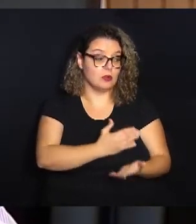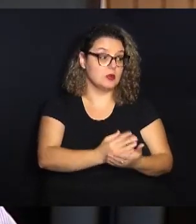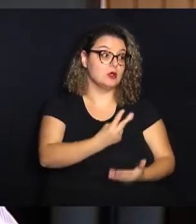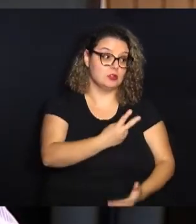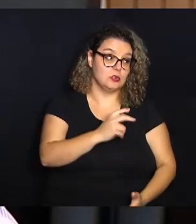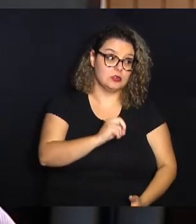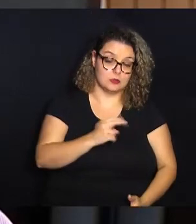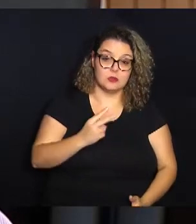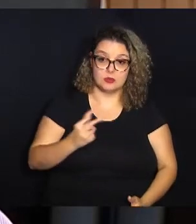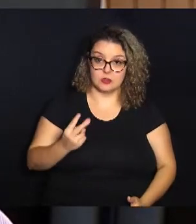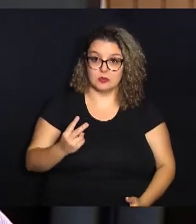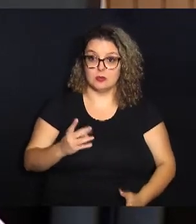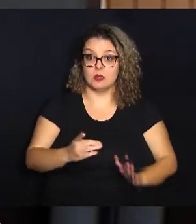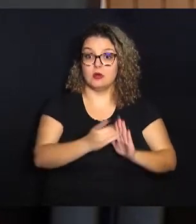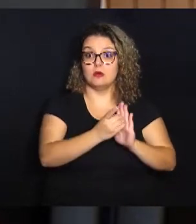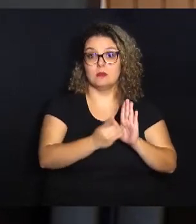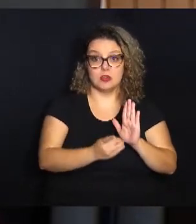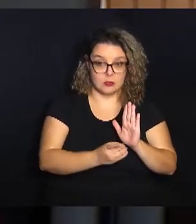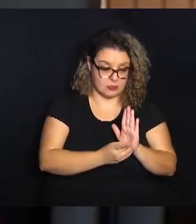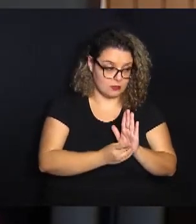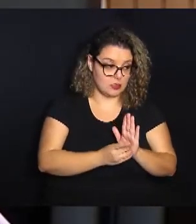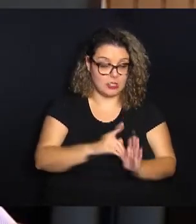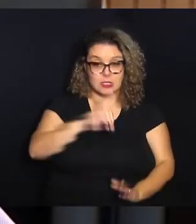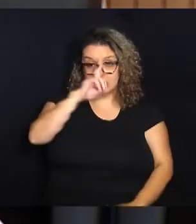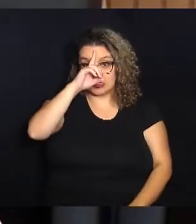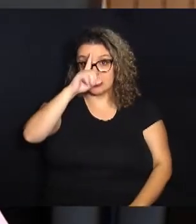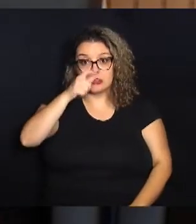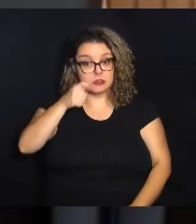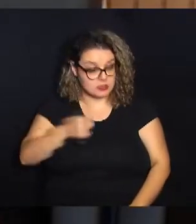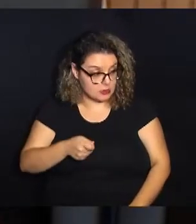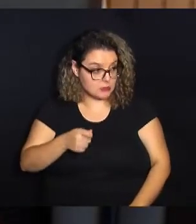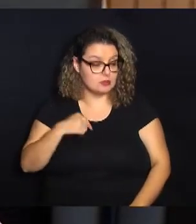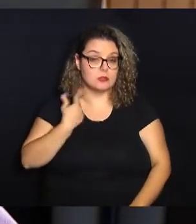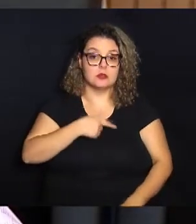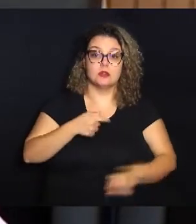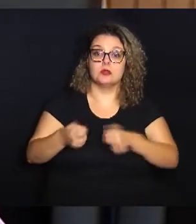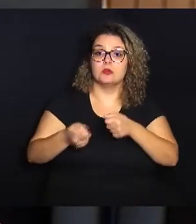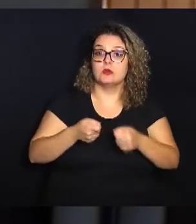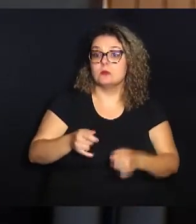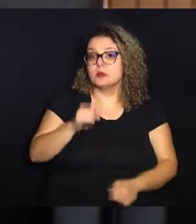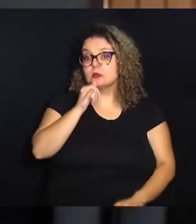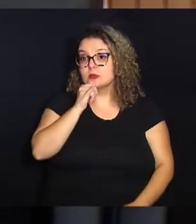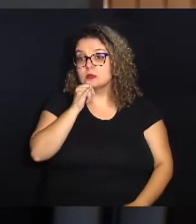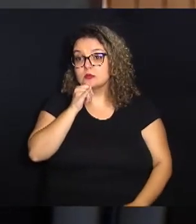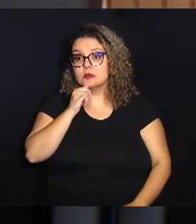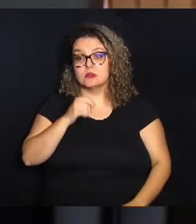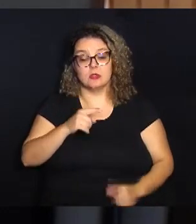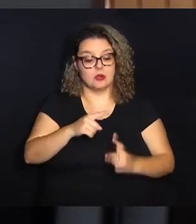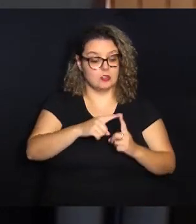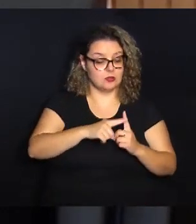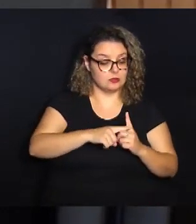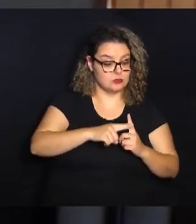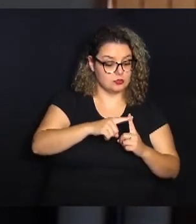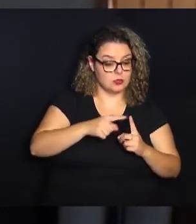2022, como uma década decisiva para nós controlarmos, por exemplo, a questão da